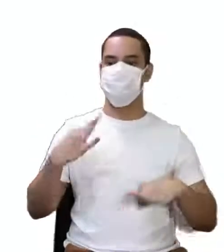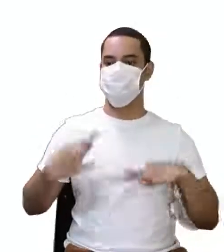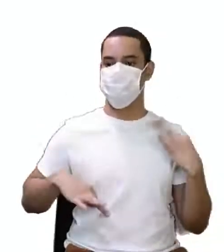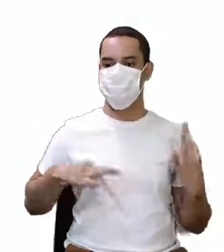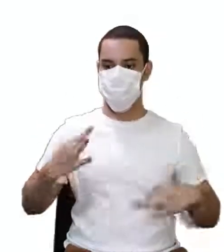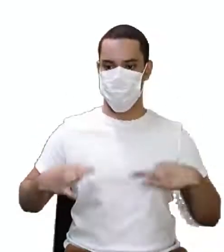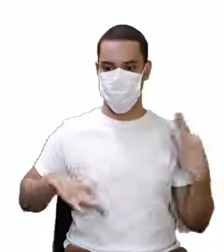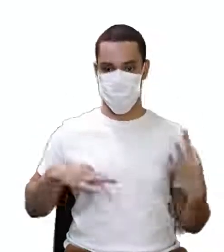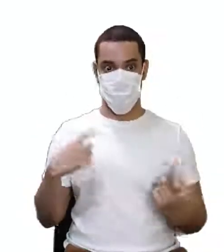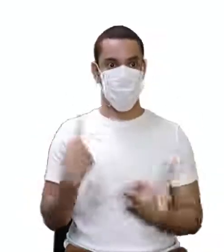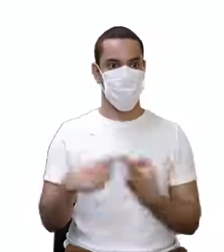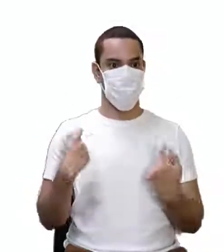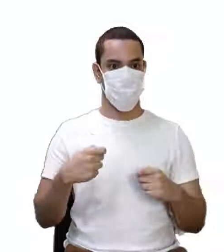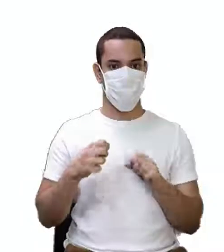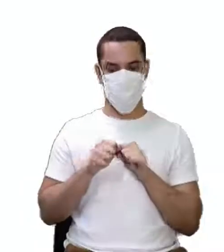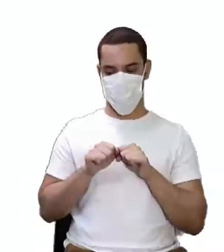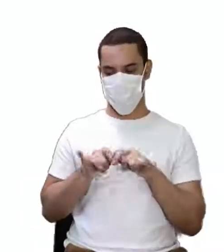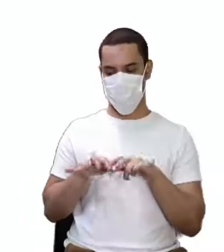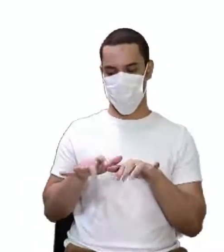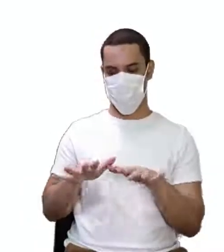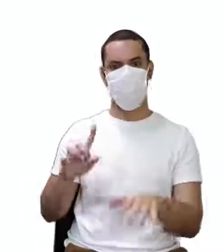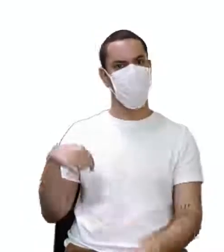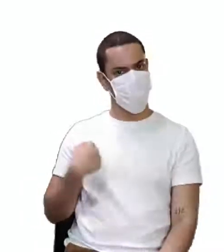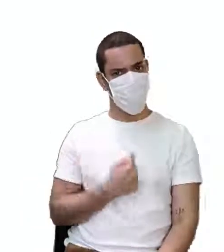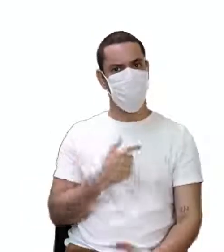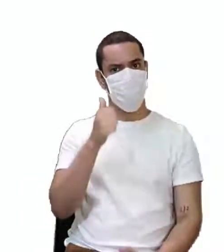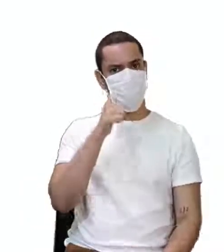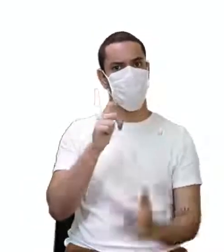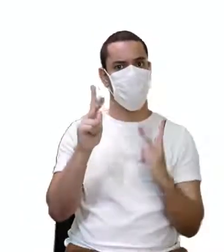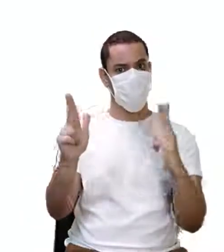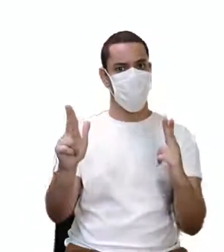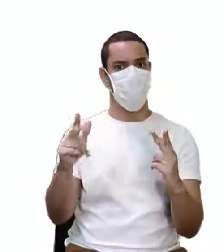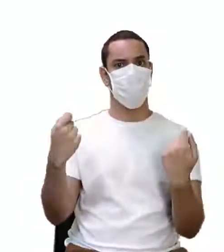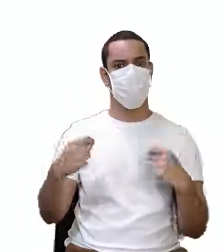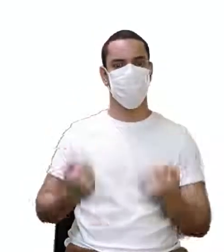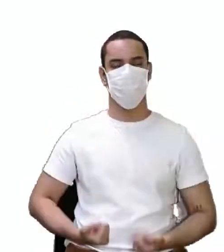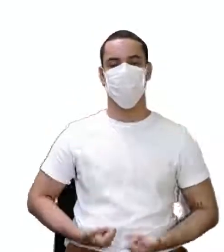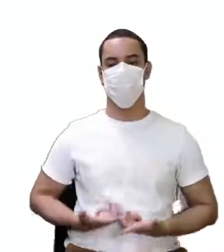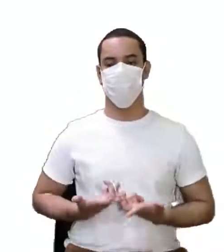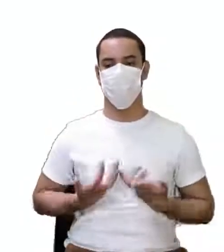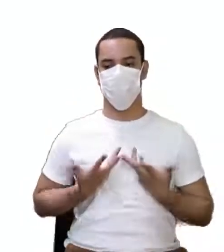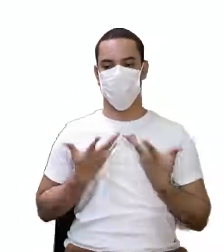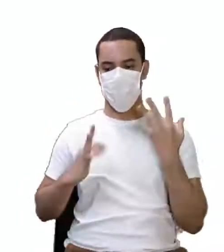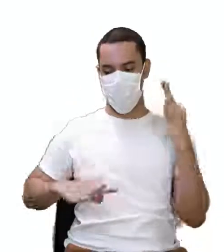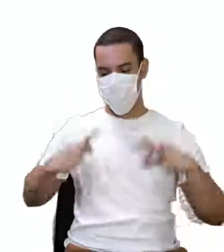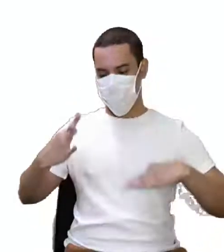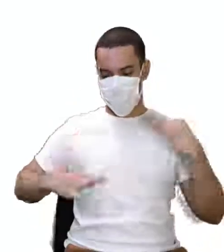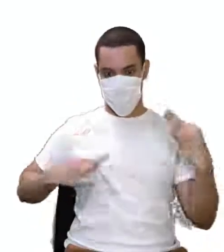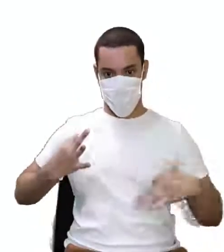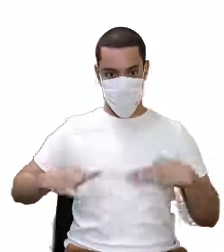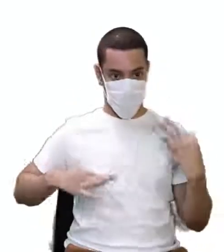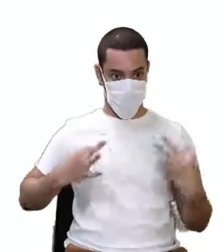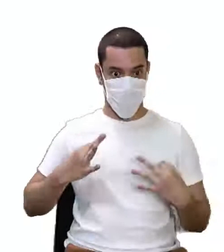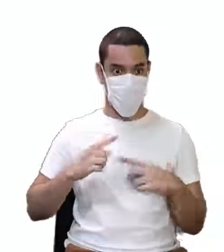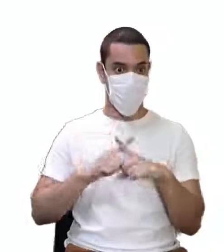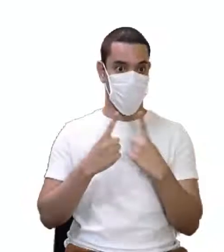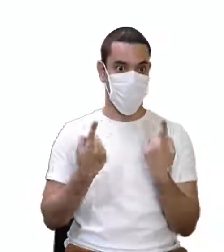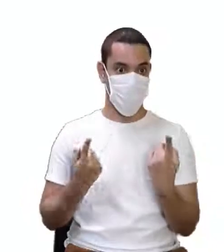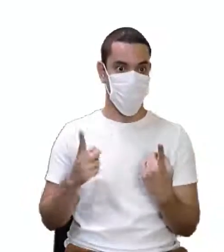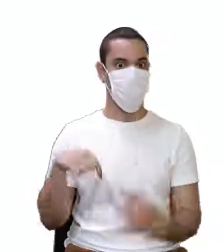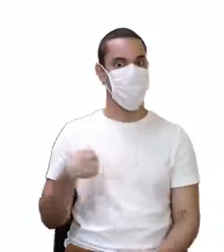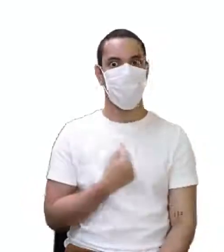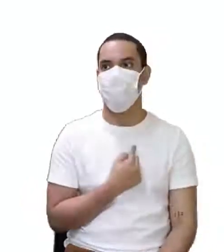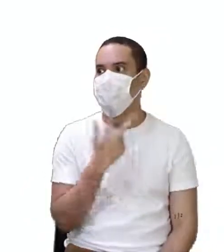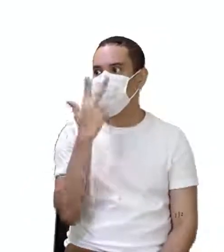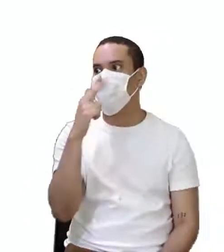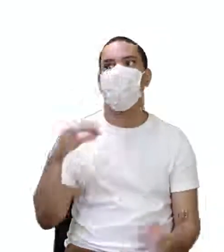Porque precisa essa liberação desse feromônio. Nós, mulheres também, a espécie humana também libera isso, tá? Mas nós não somos racionais, não ficamos